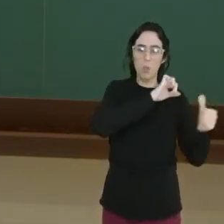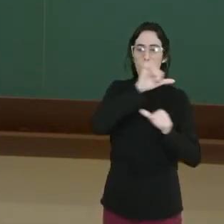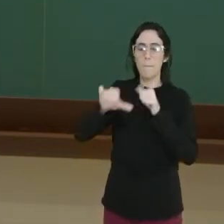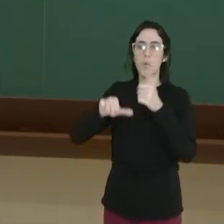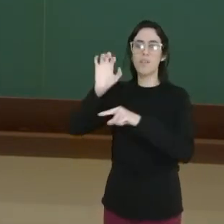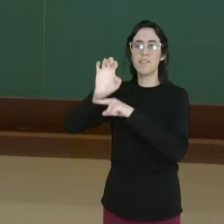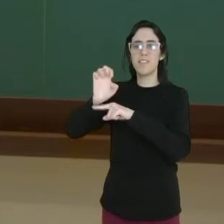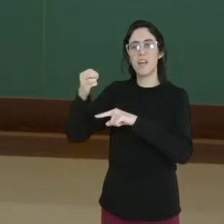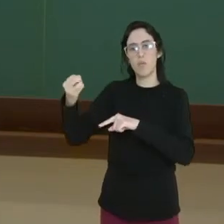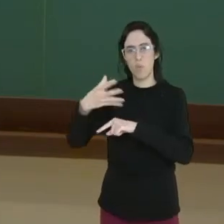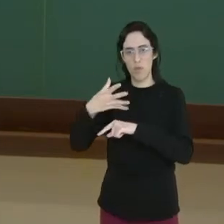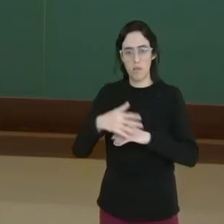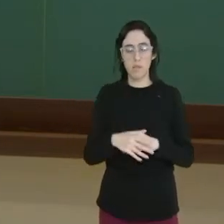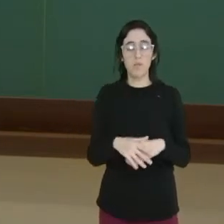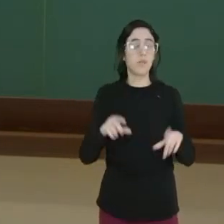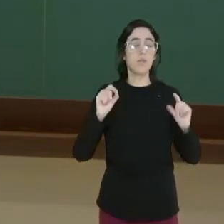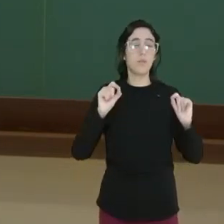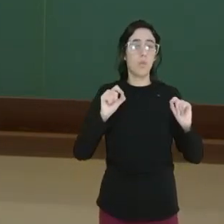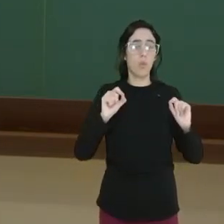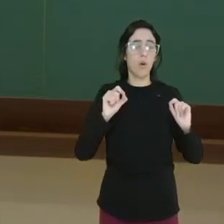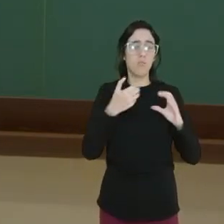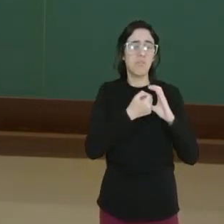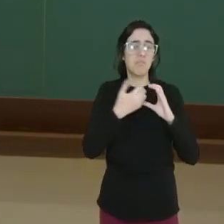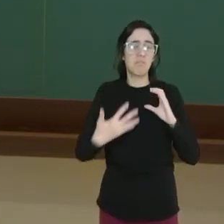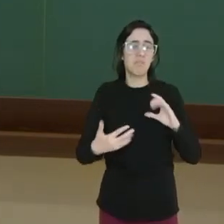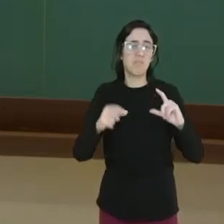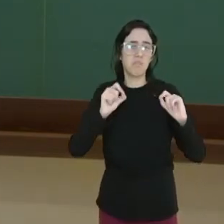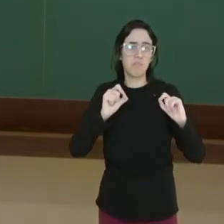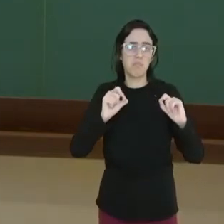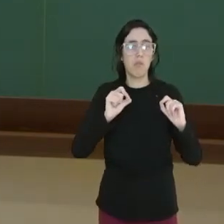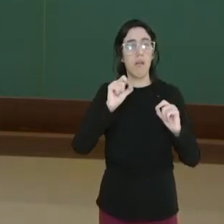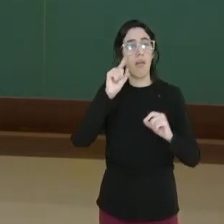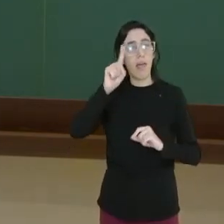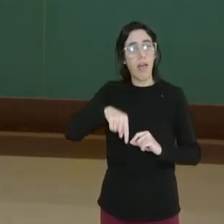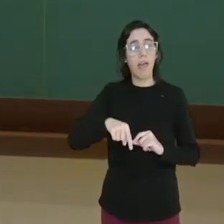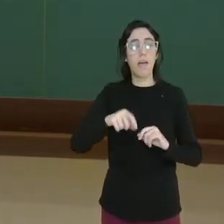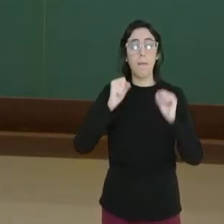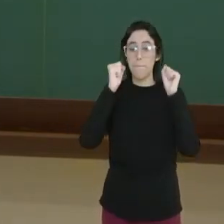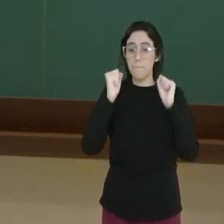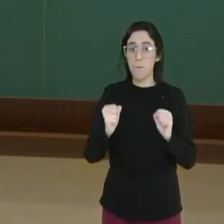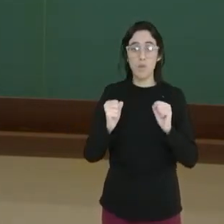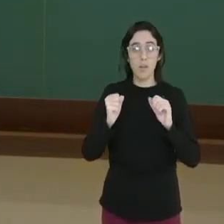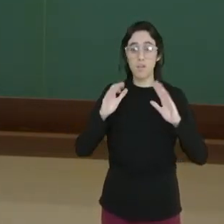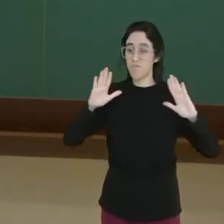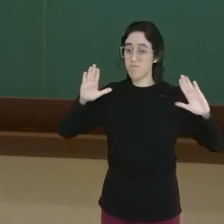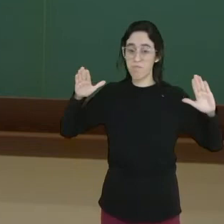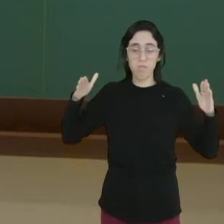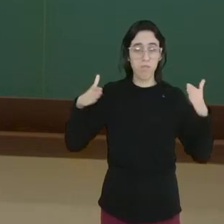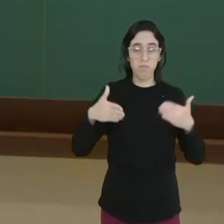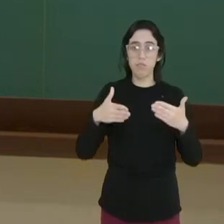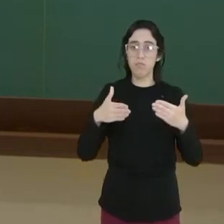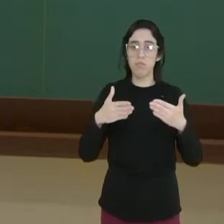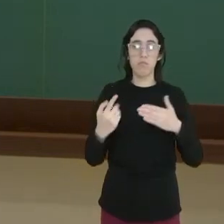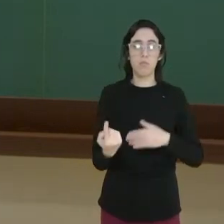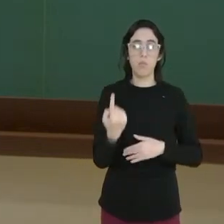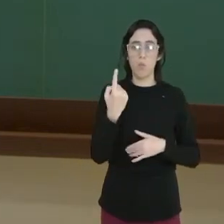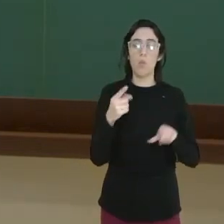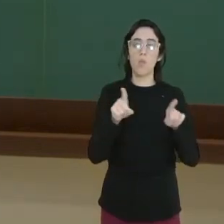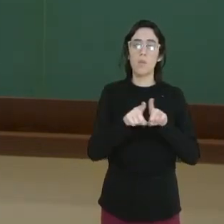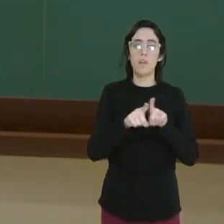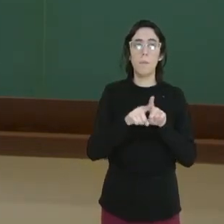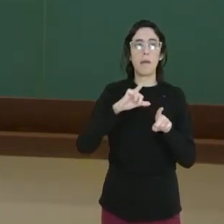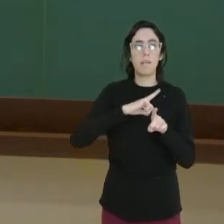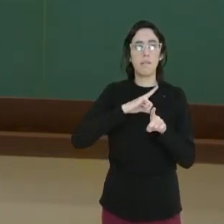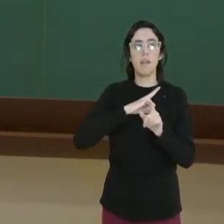moderno, que é caracterizado pela centralização do poder, a racionalização da gestão pública, então